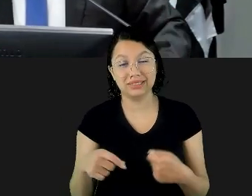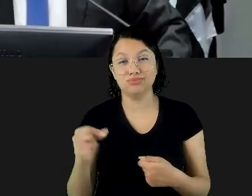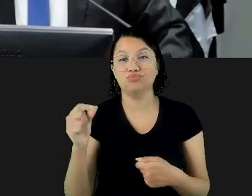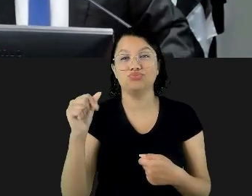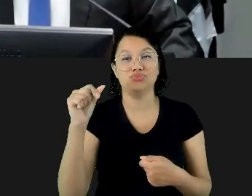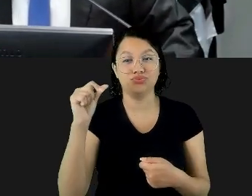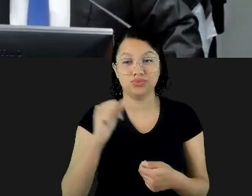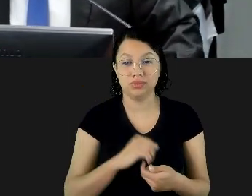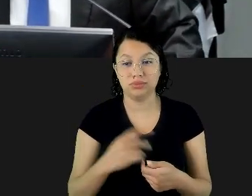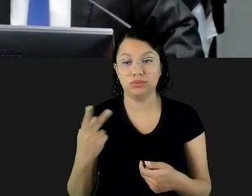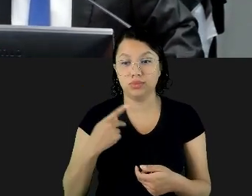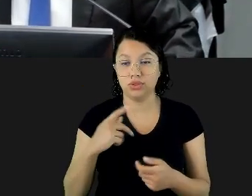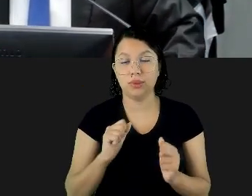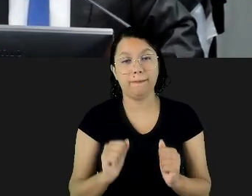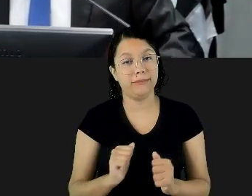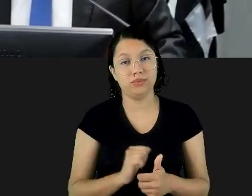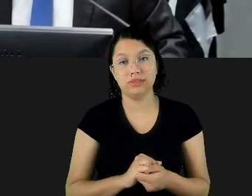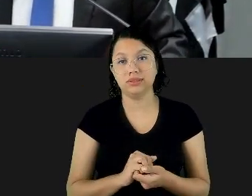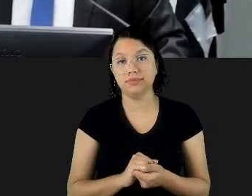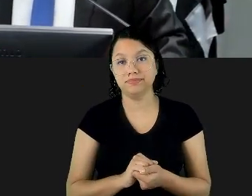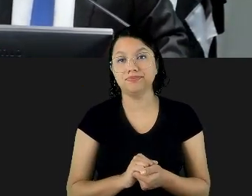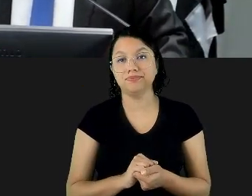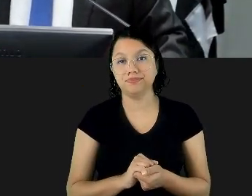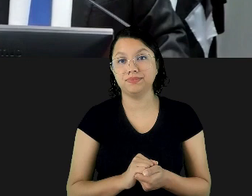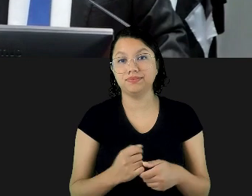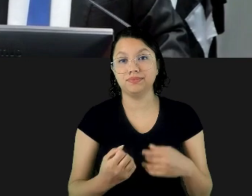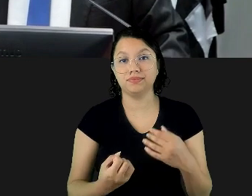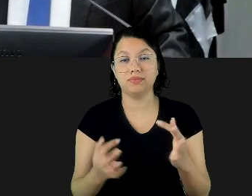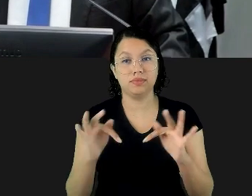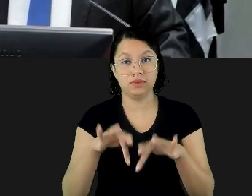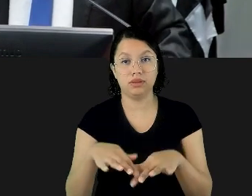gente poder idealizar tudo isso.